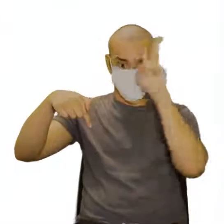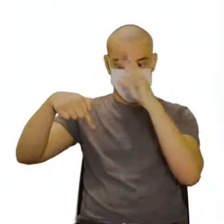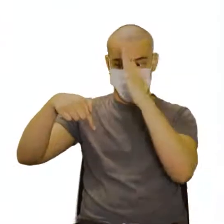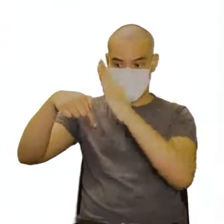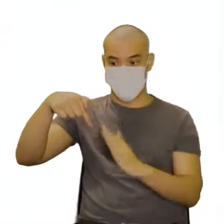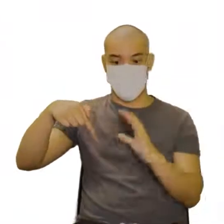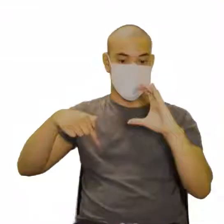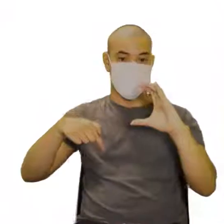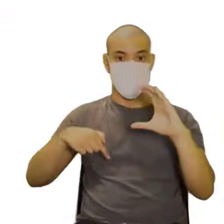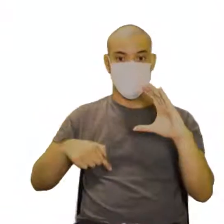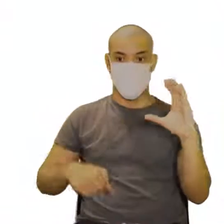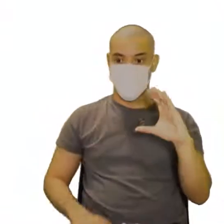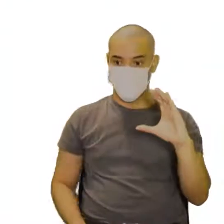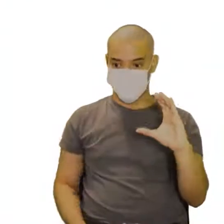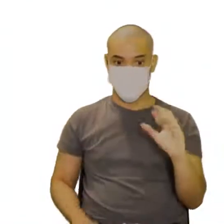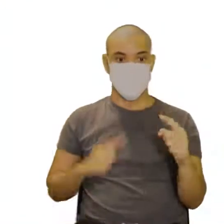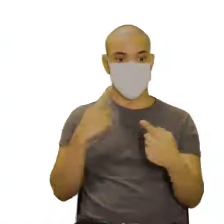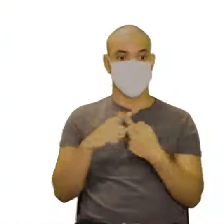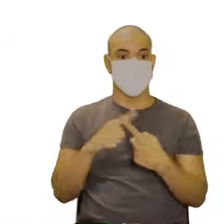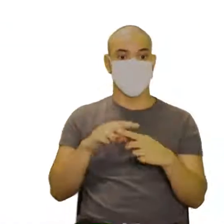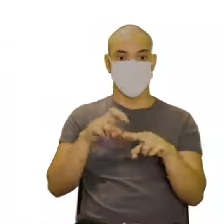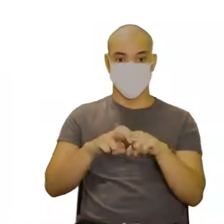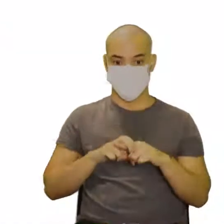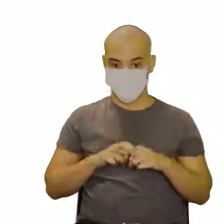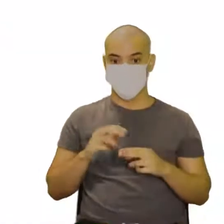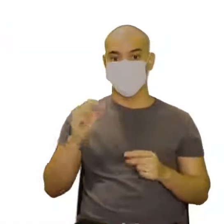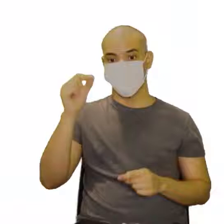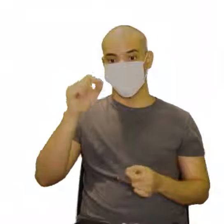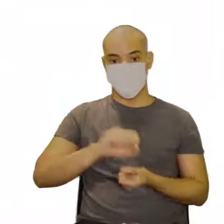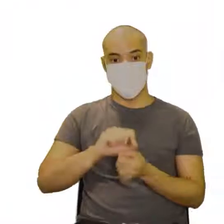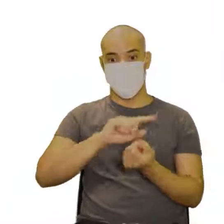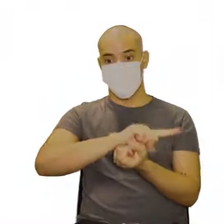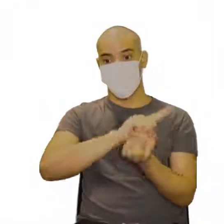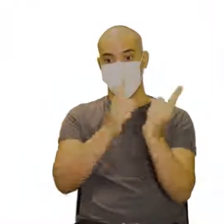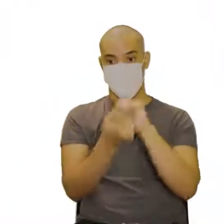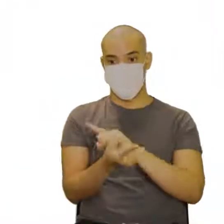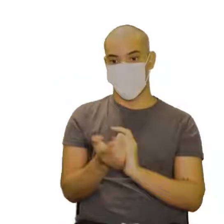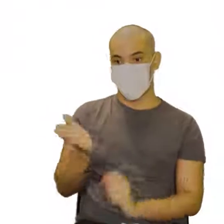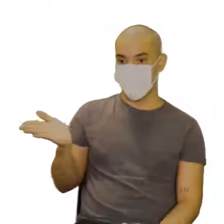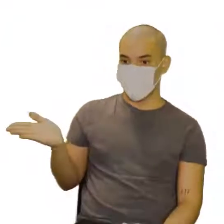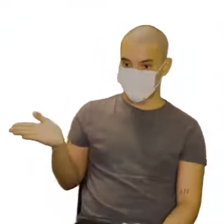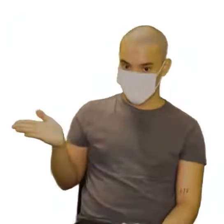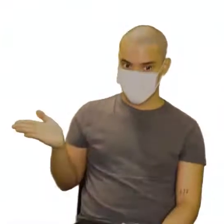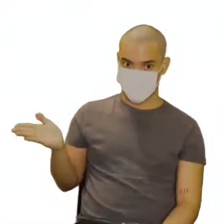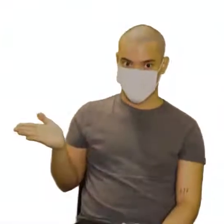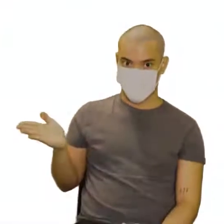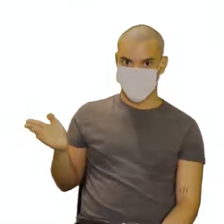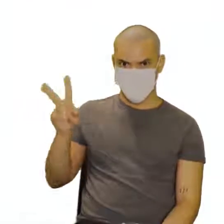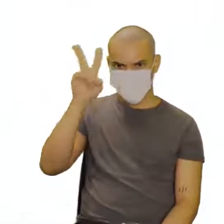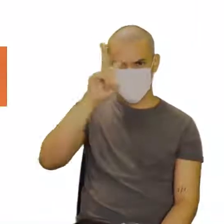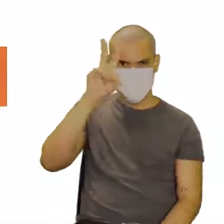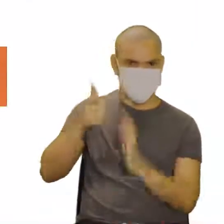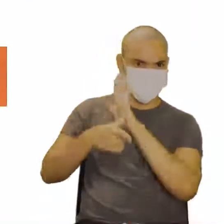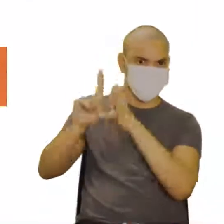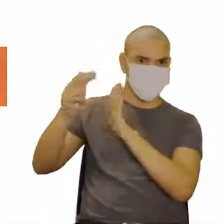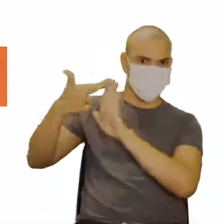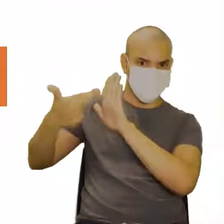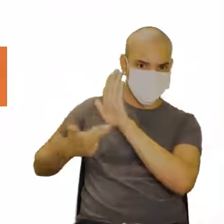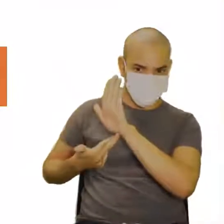capacitância. Então, a capacitância equivalente é dada pelo inverso da soma das capacitâncias. Entendido